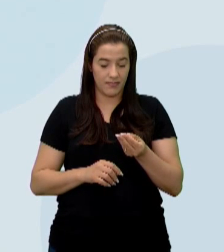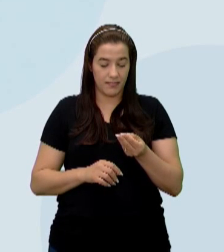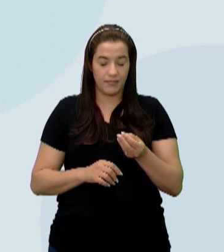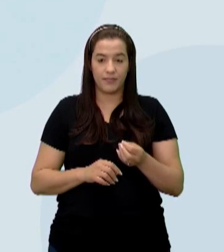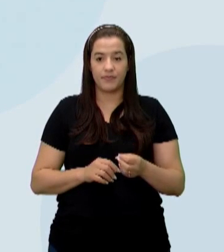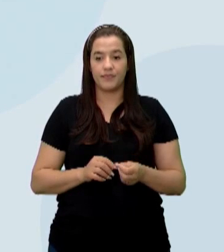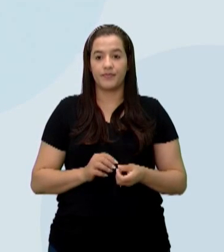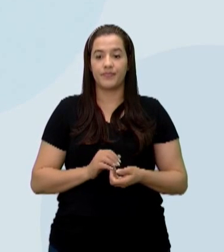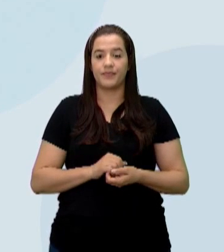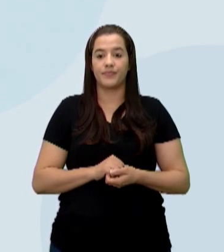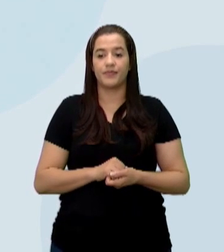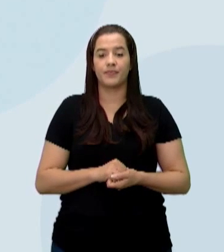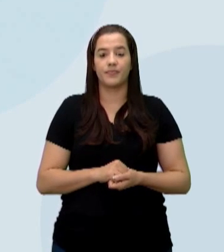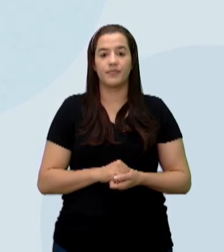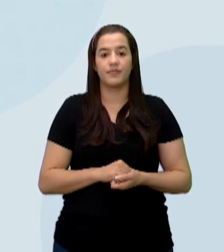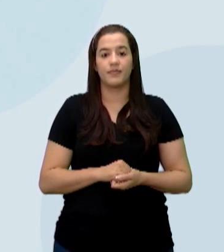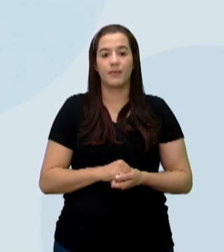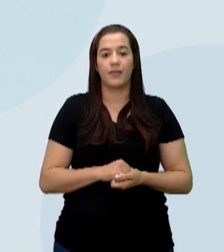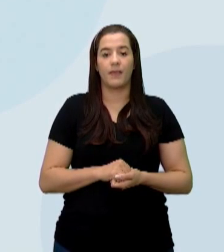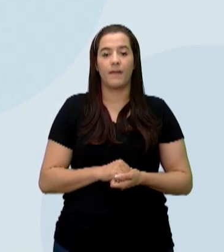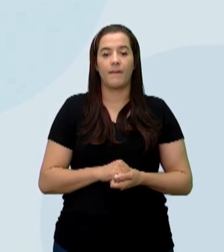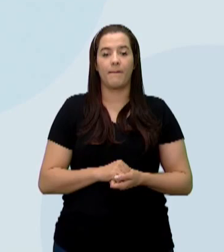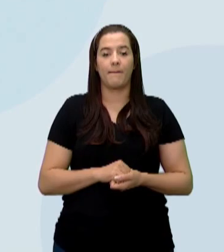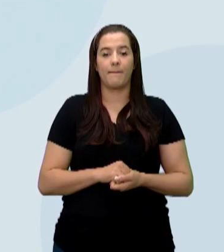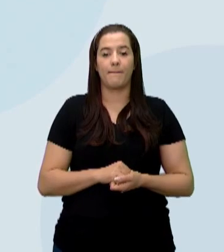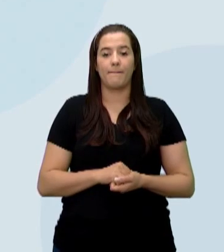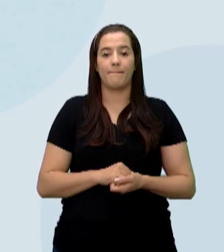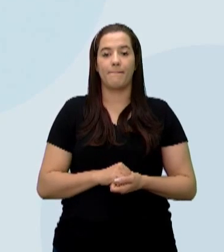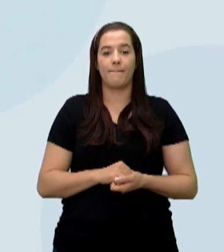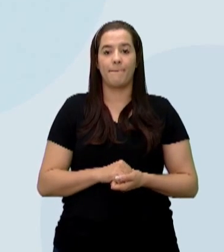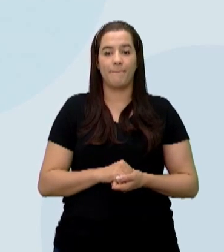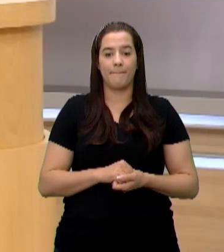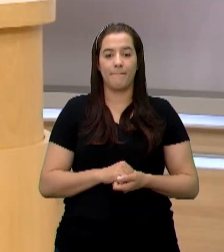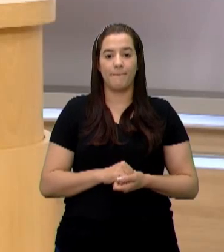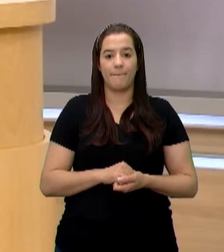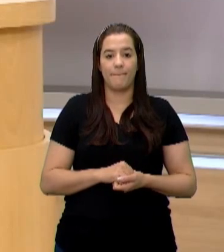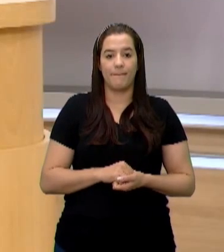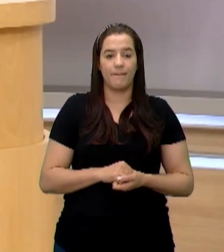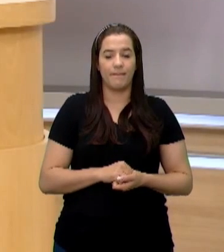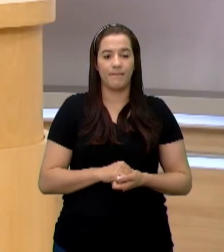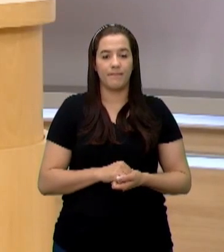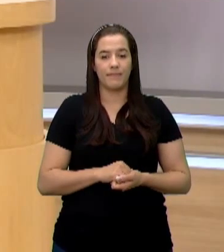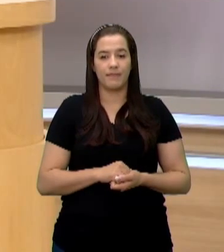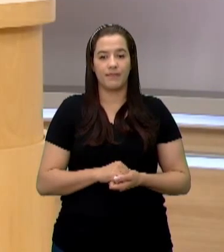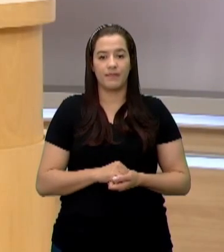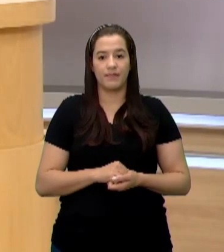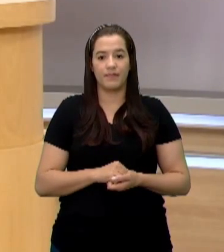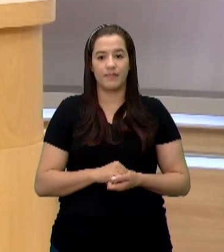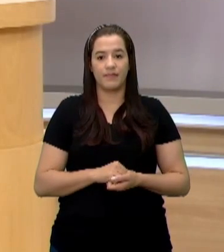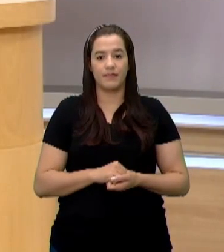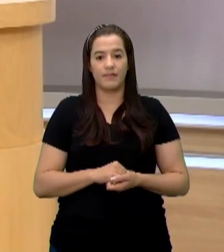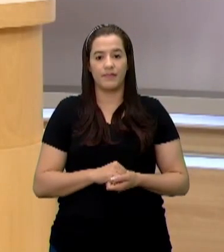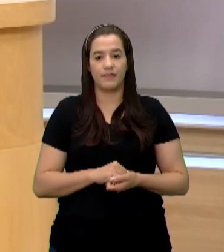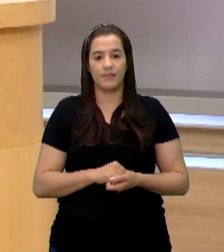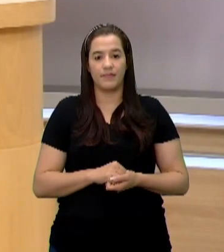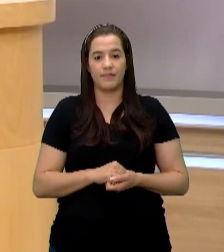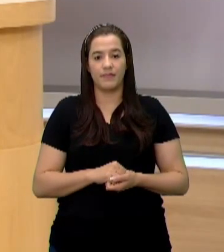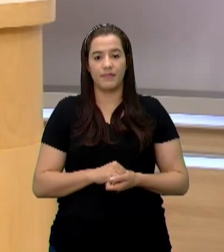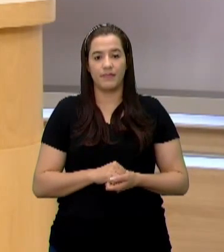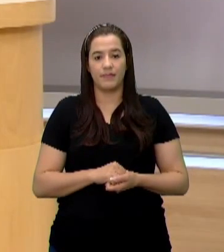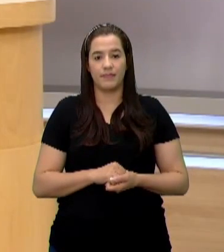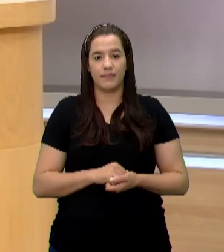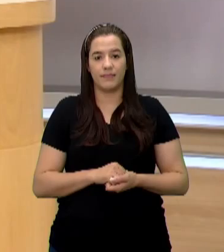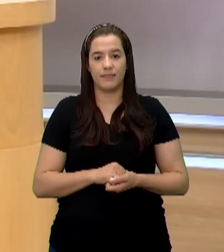Vamos fazer a deixa de novo, porque eu vou jogar na geral. Vamos jogar na geral, só para dar corte lá.